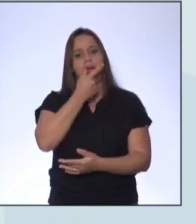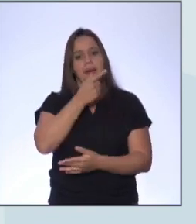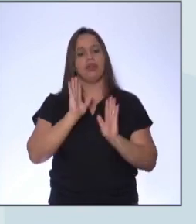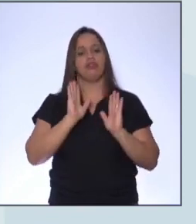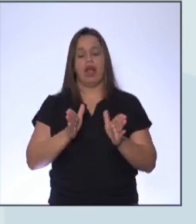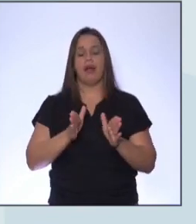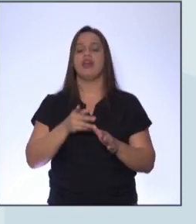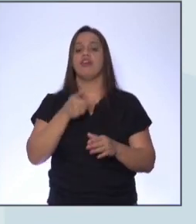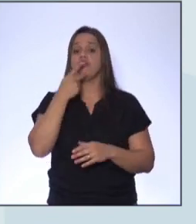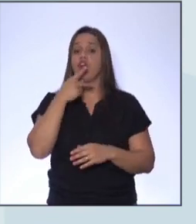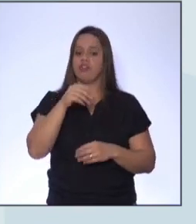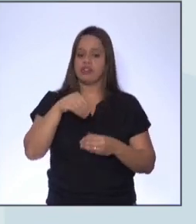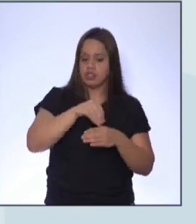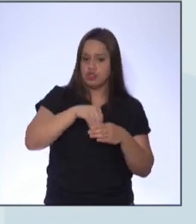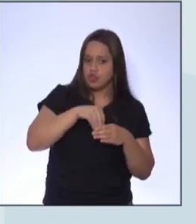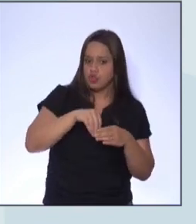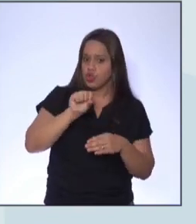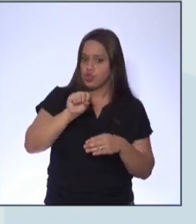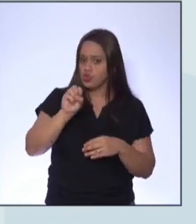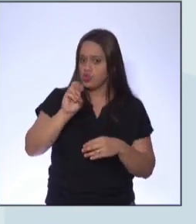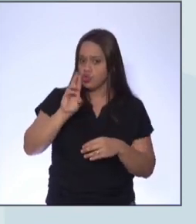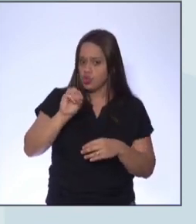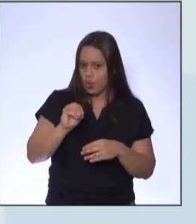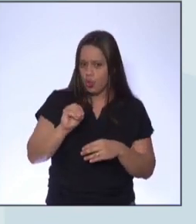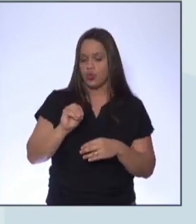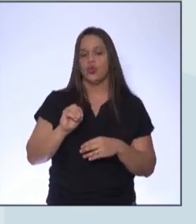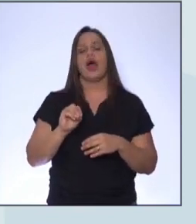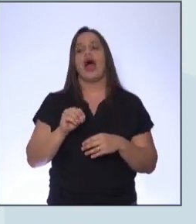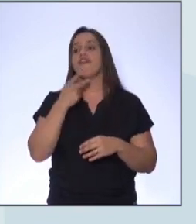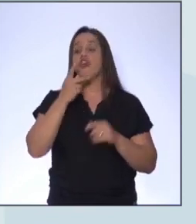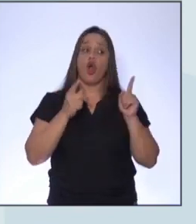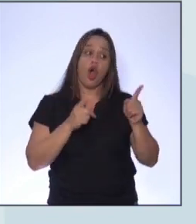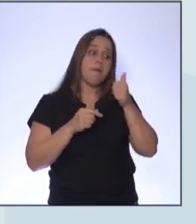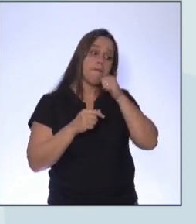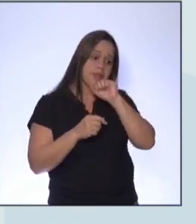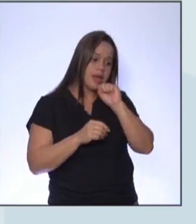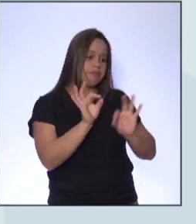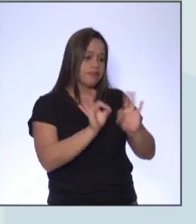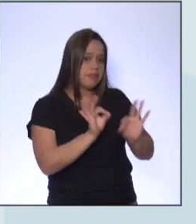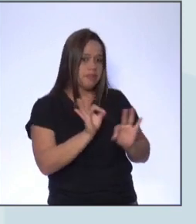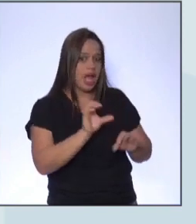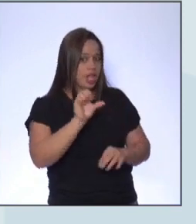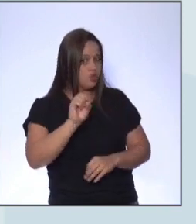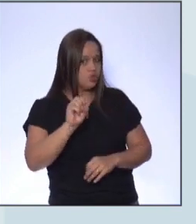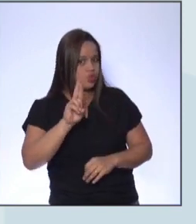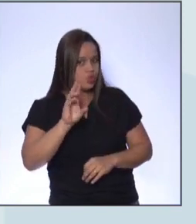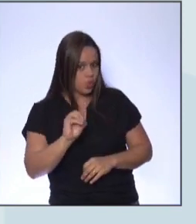receitou soro caseiro, dizendo: Dona Maria, prepare soro caseiro e dê para a Bia.